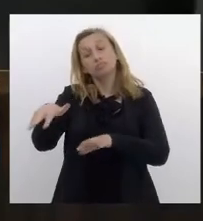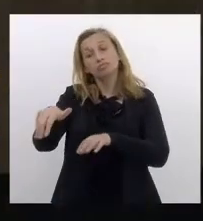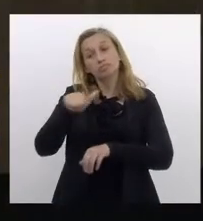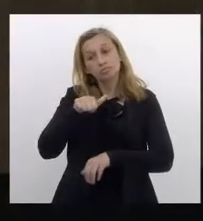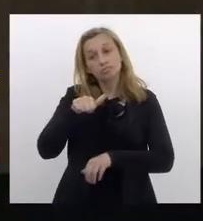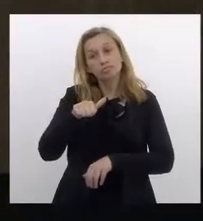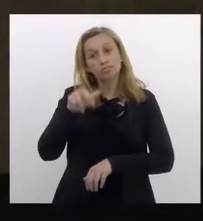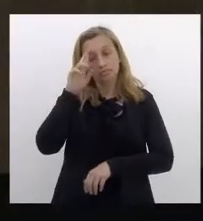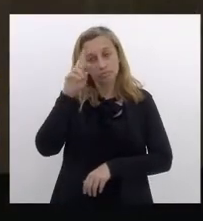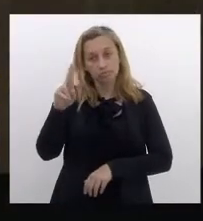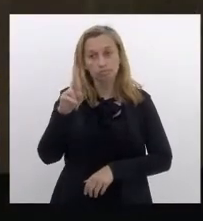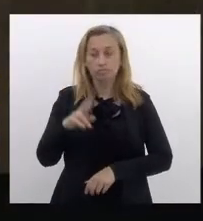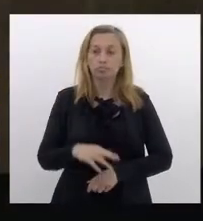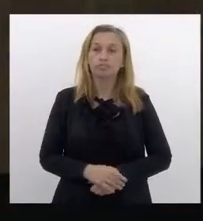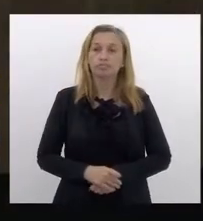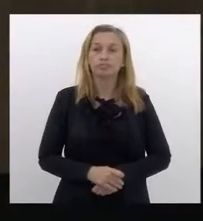parecer.